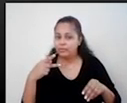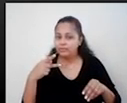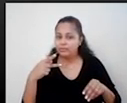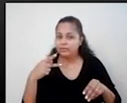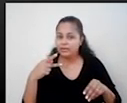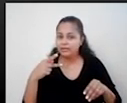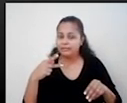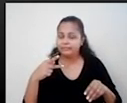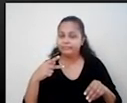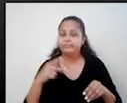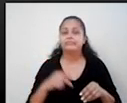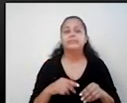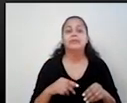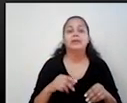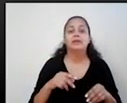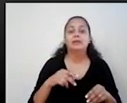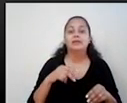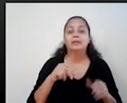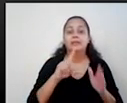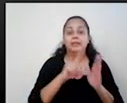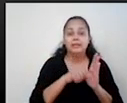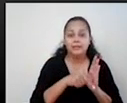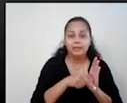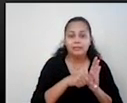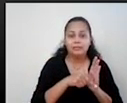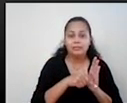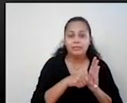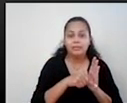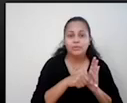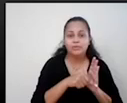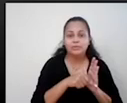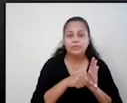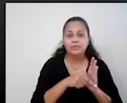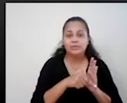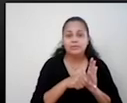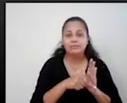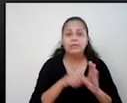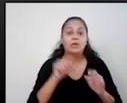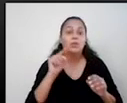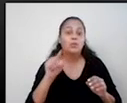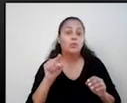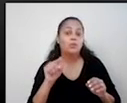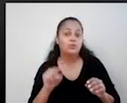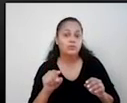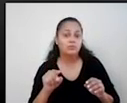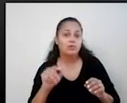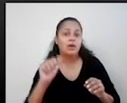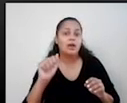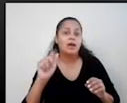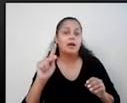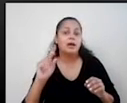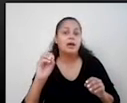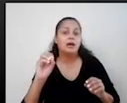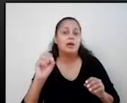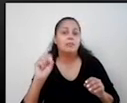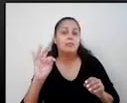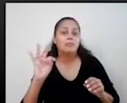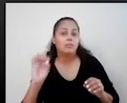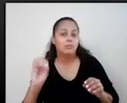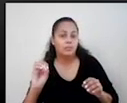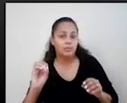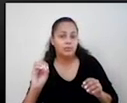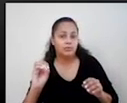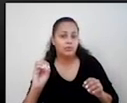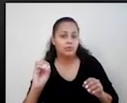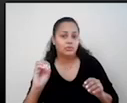né? Um suspensezinho para eu contar depois. Ele aparece, então, após 2 pontos. E o que seria?